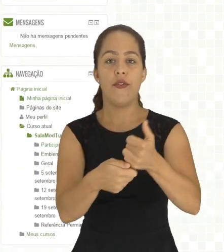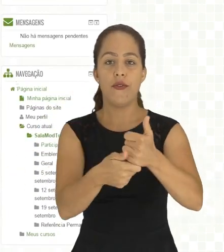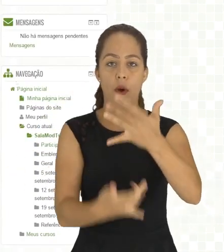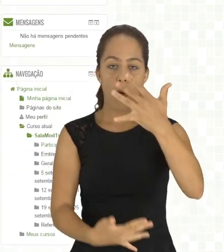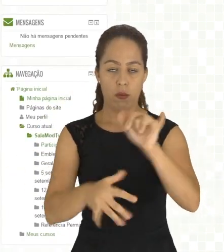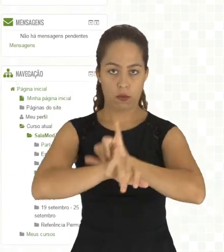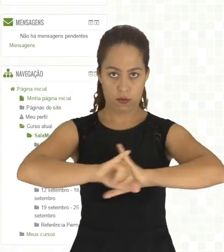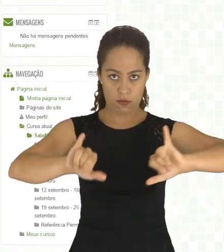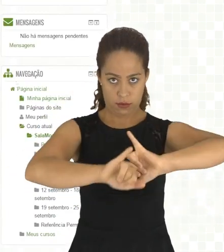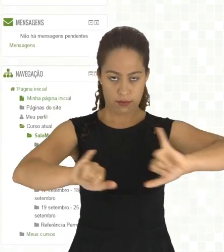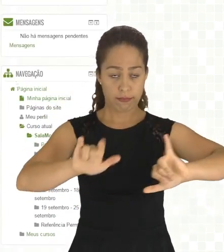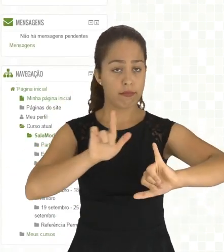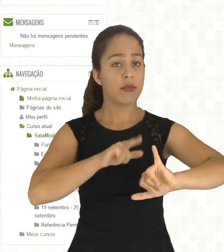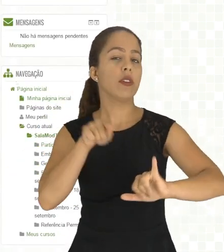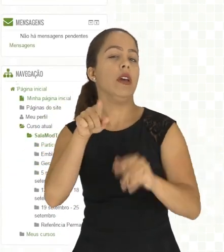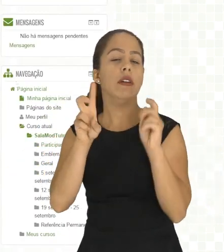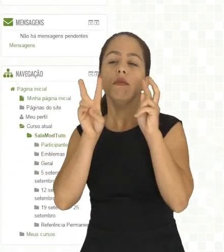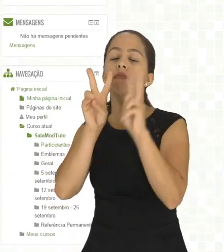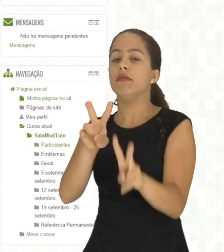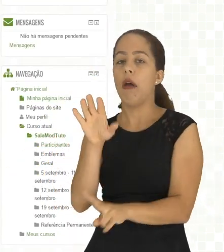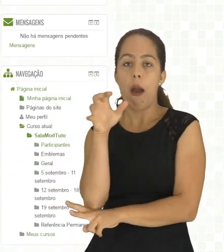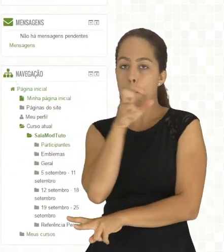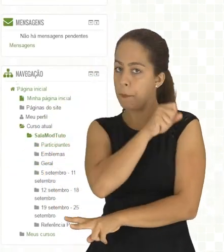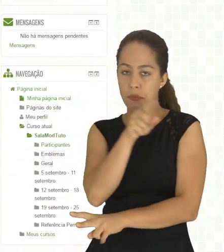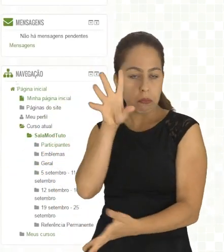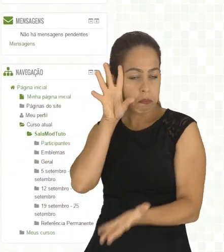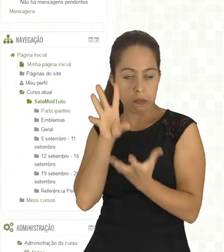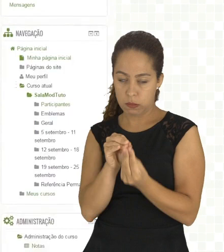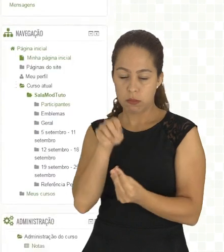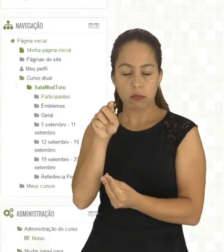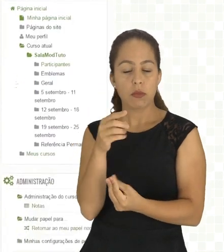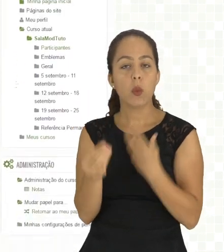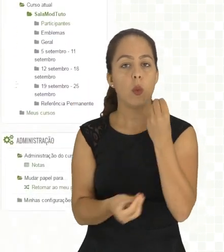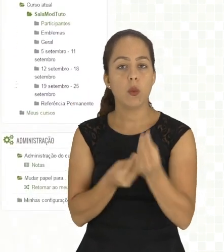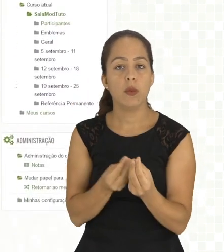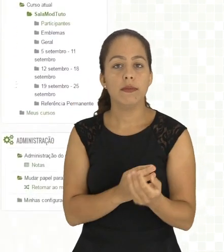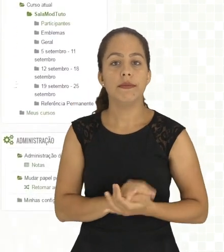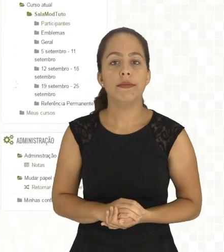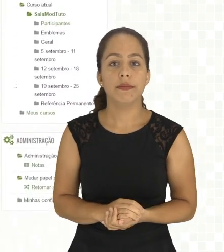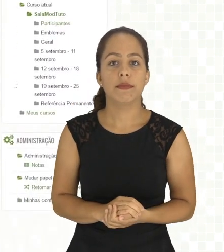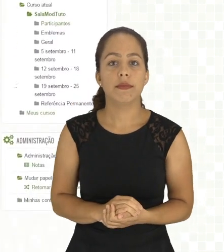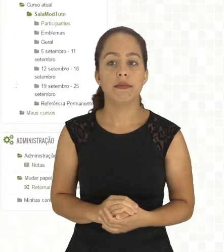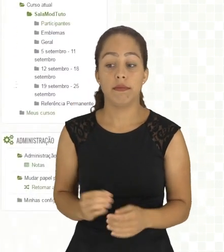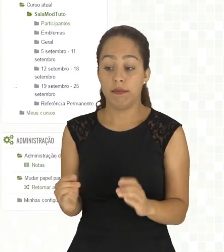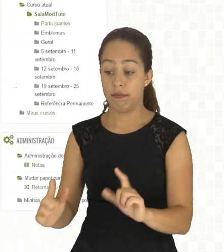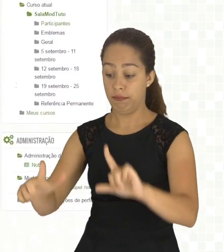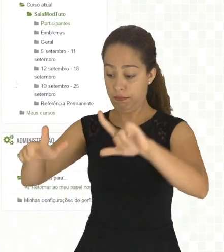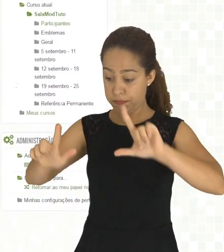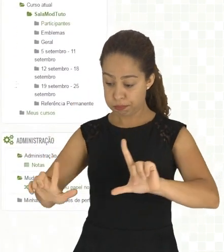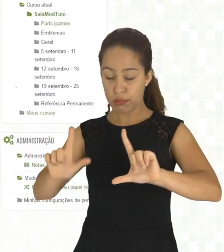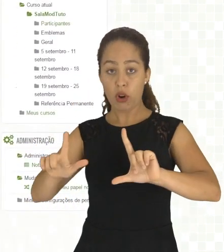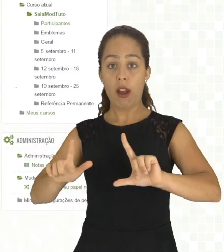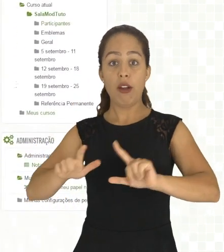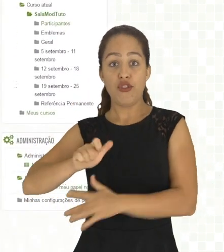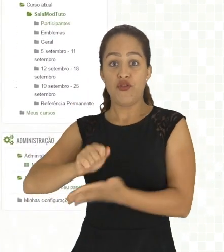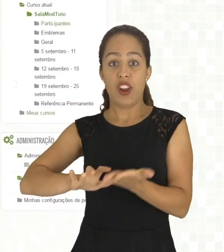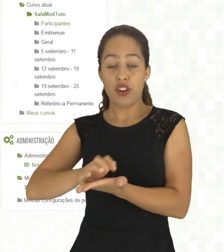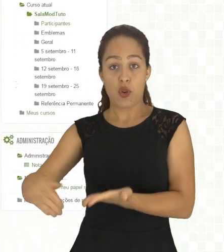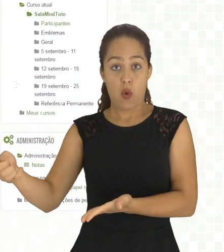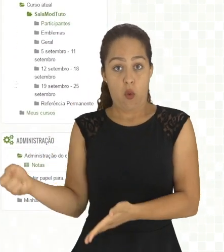também daqui é uma visualização mais rápida do que tem dentro do fórum e o bloco de atividades recentes